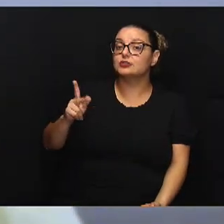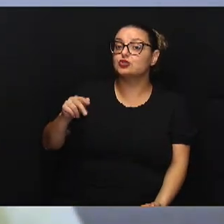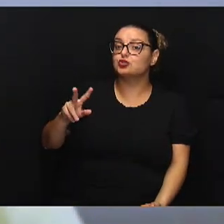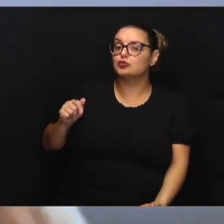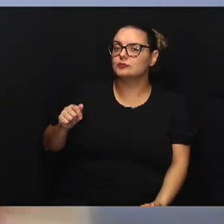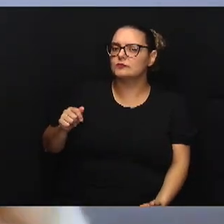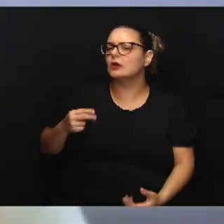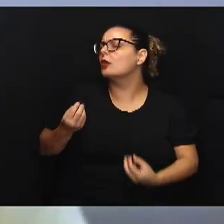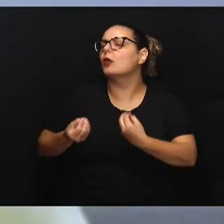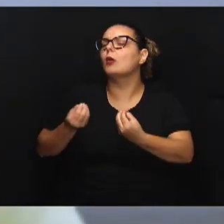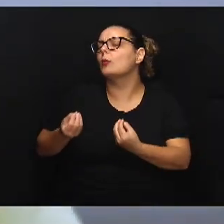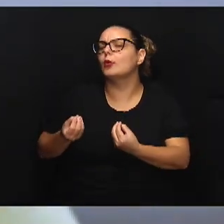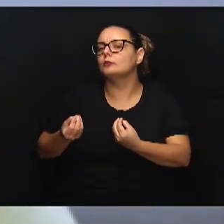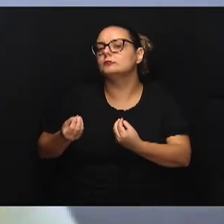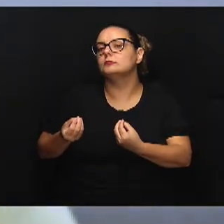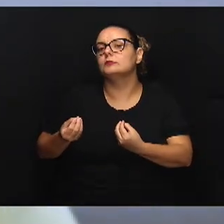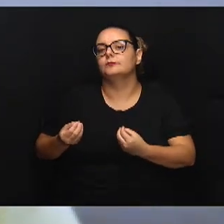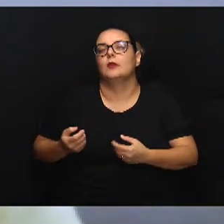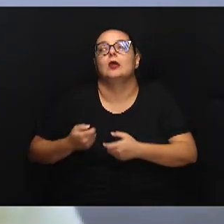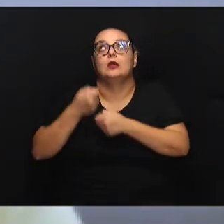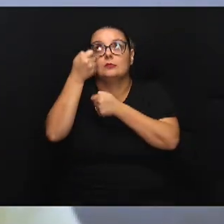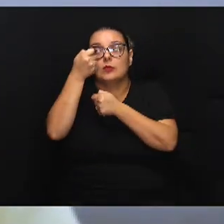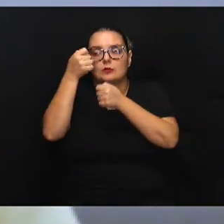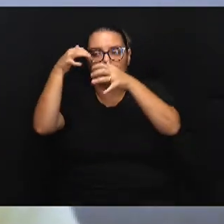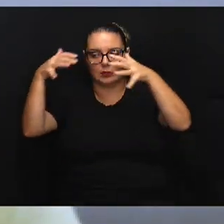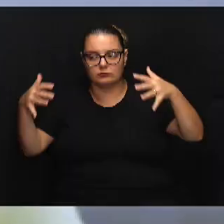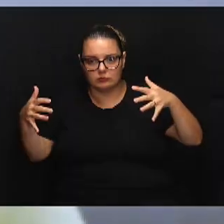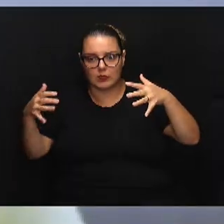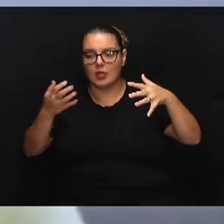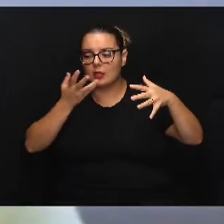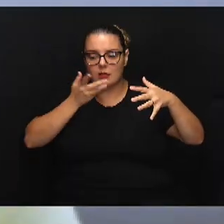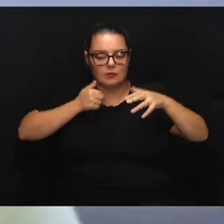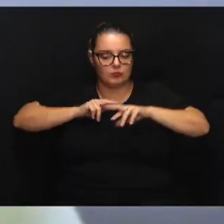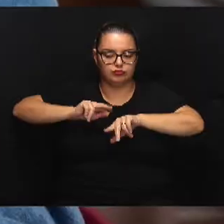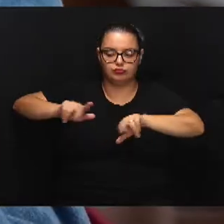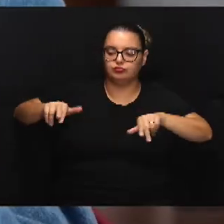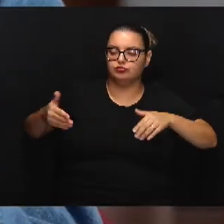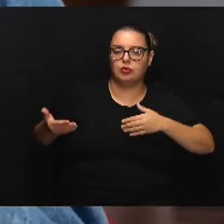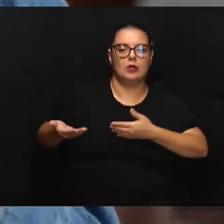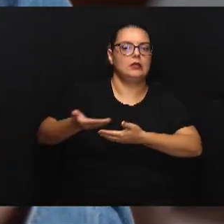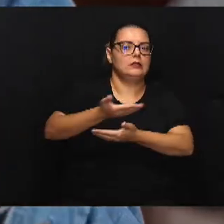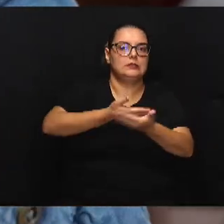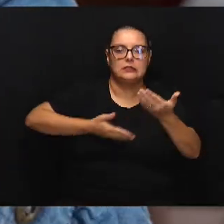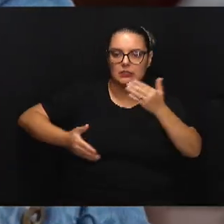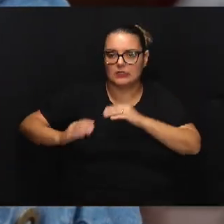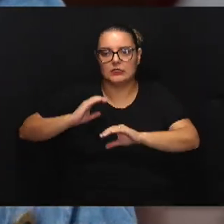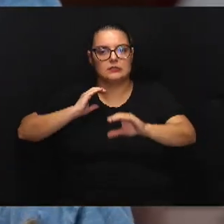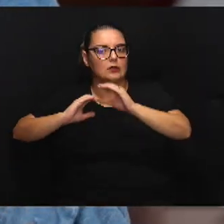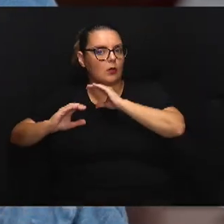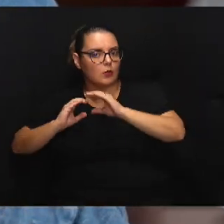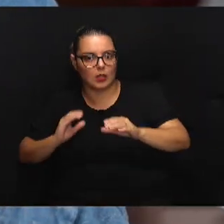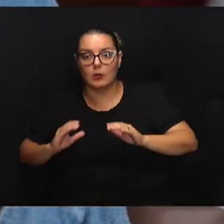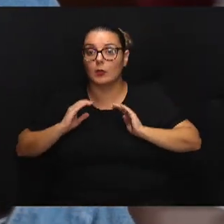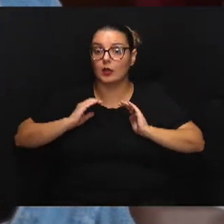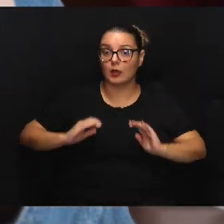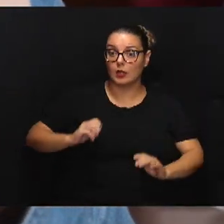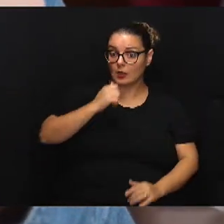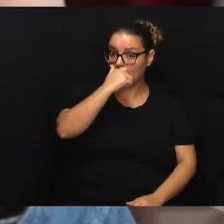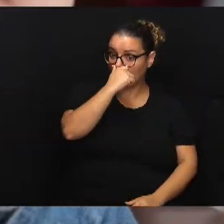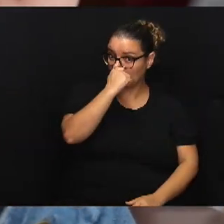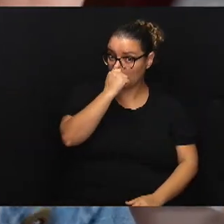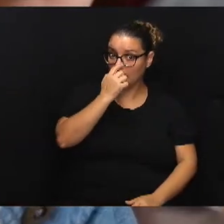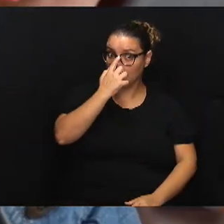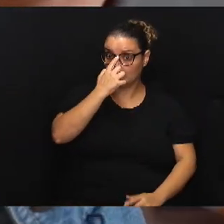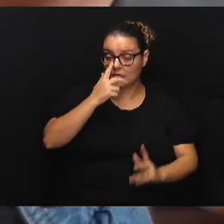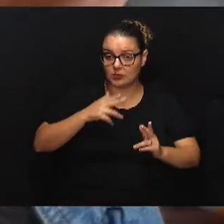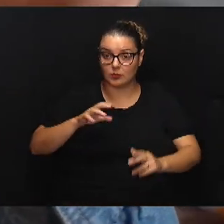as formas dentro dessas características, interação, comunicação e comportamento. Mas como o espectro é